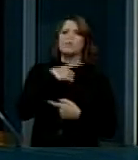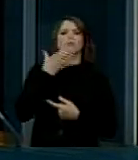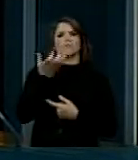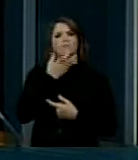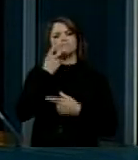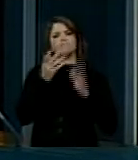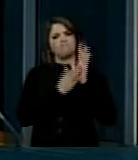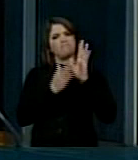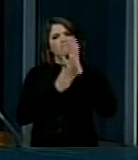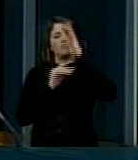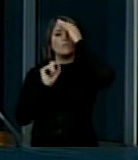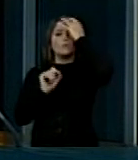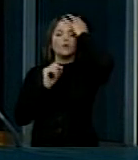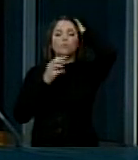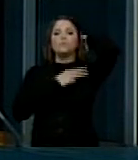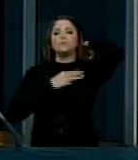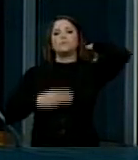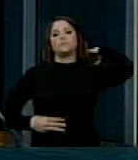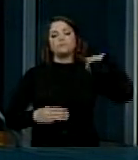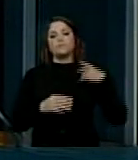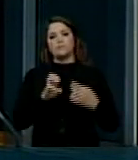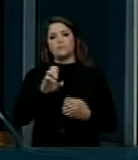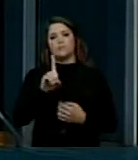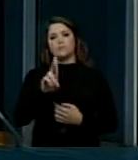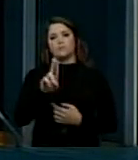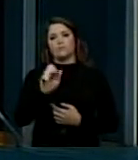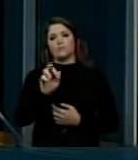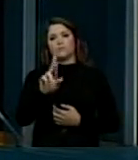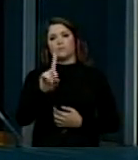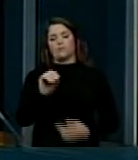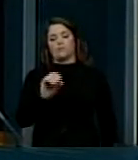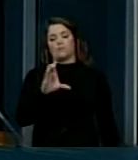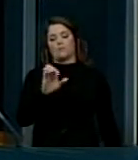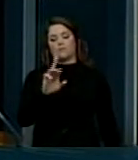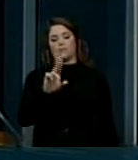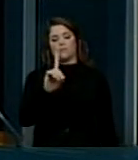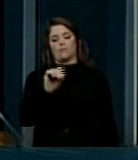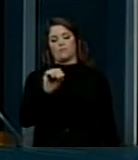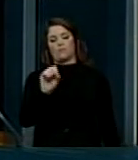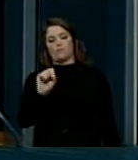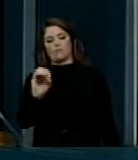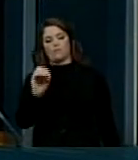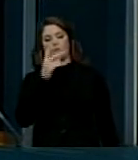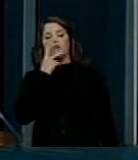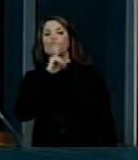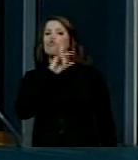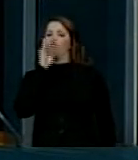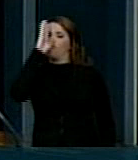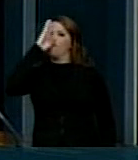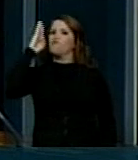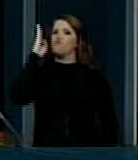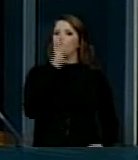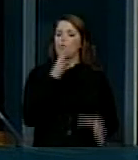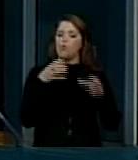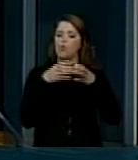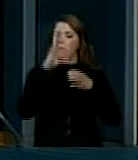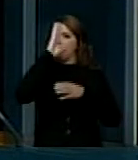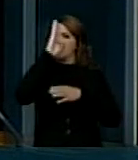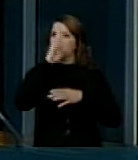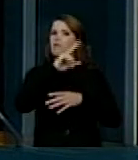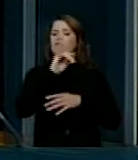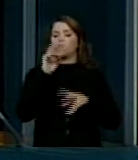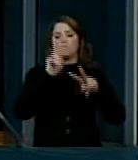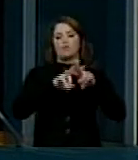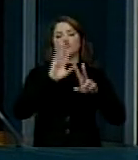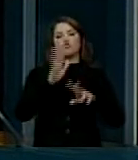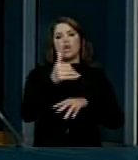aqui parabenizar o ministro Eduardo Cardoso, que acaba de tomar a atitude de mandar a Força Nacional. Já prenderam 11